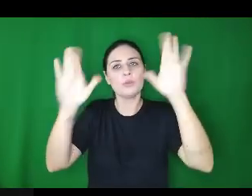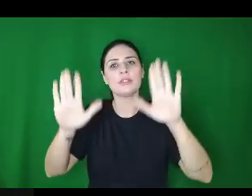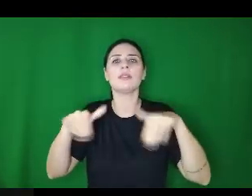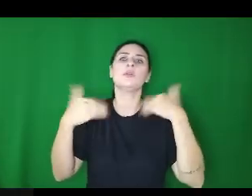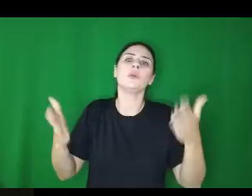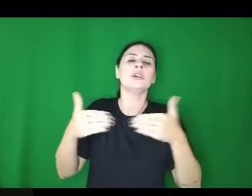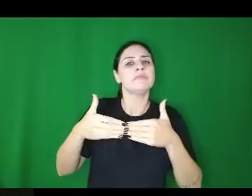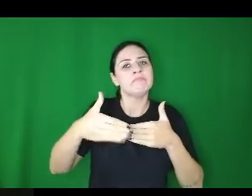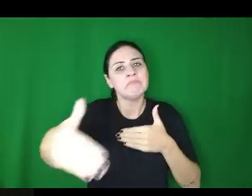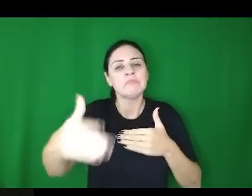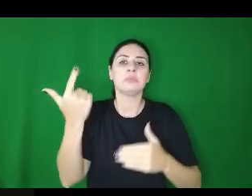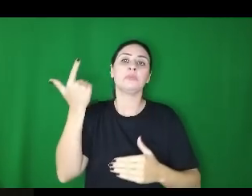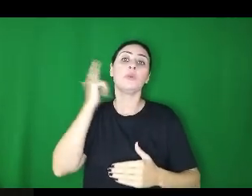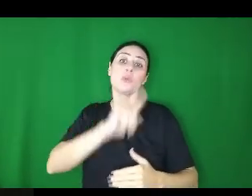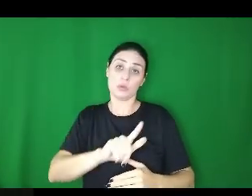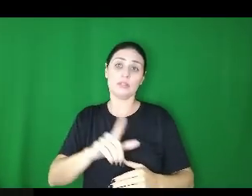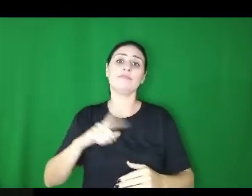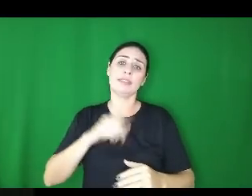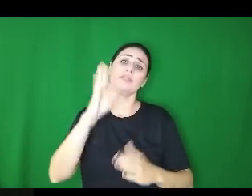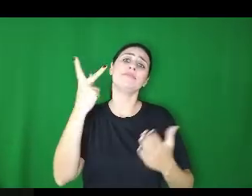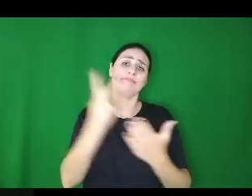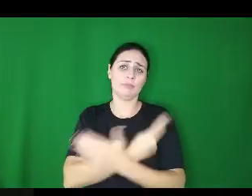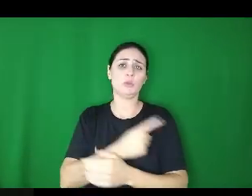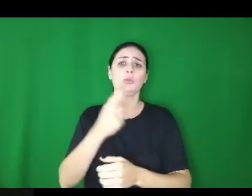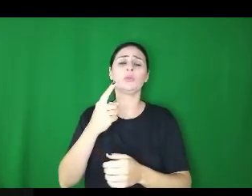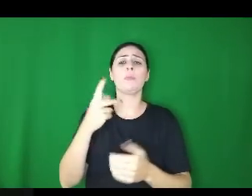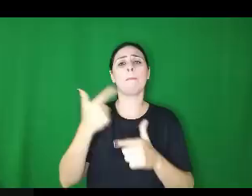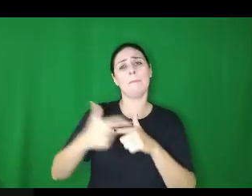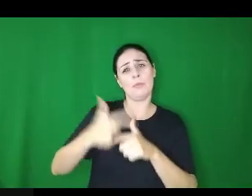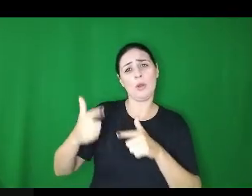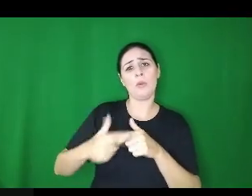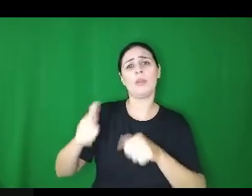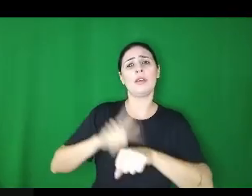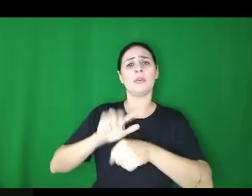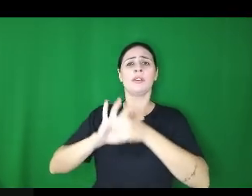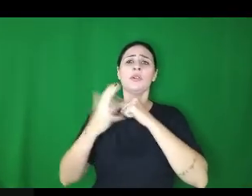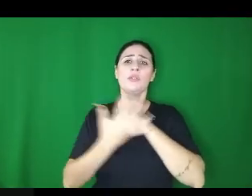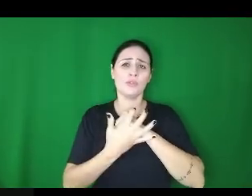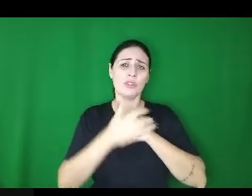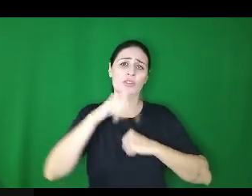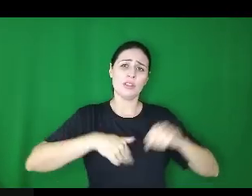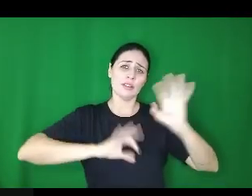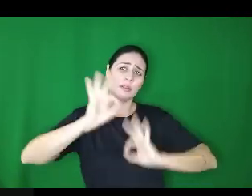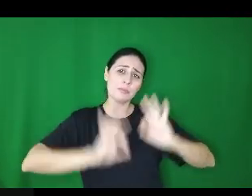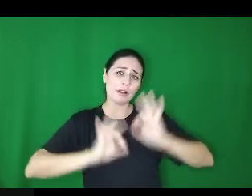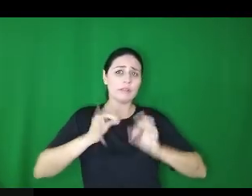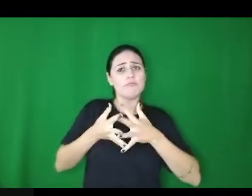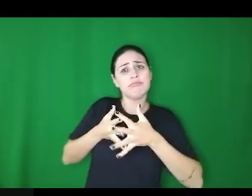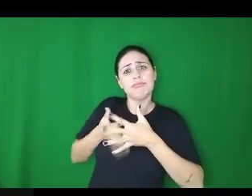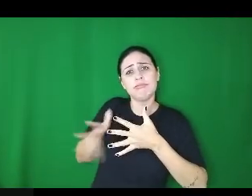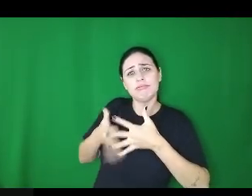a Adriana, para a equipe da secretaria, o desafio que nós tínhamos para 2020 era pensar na formação de professores, era trabalhar